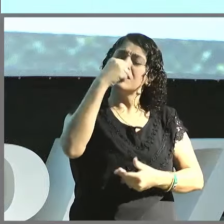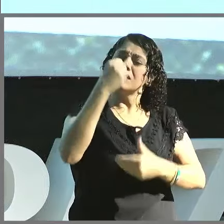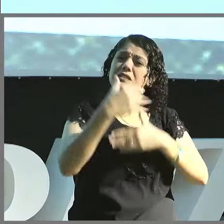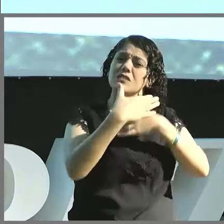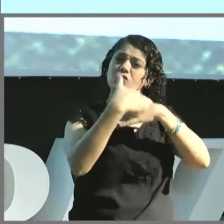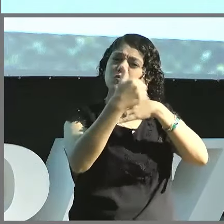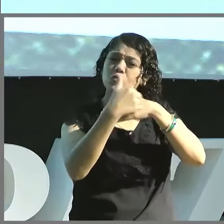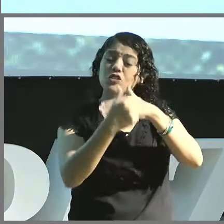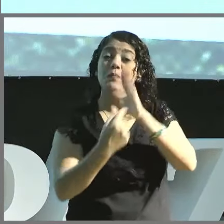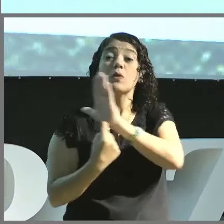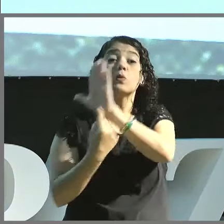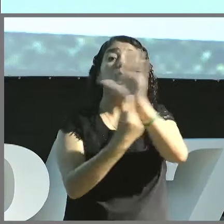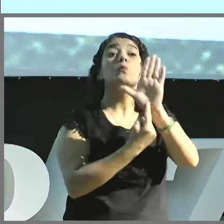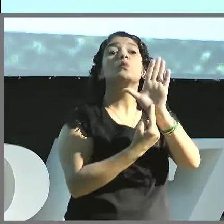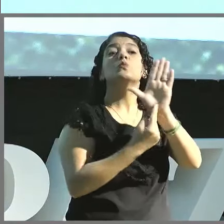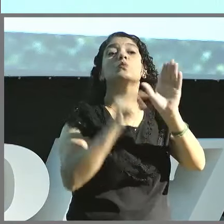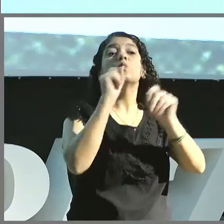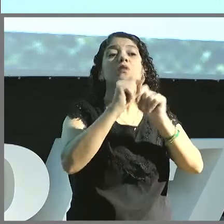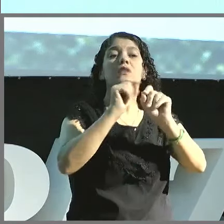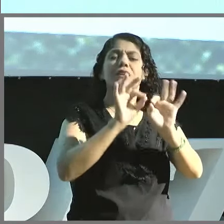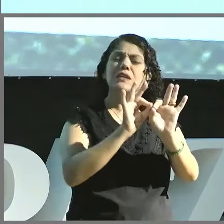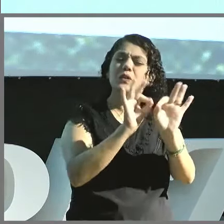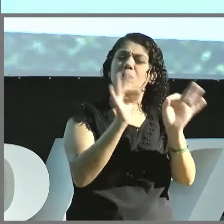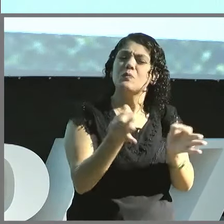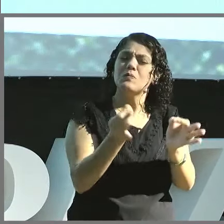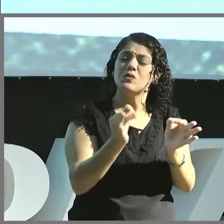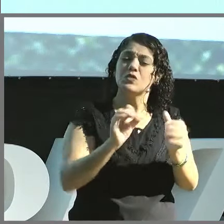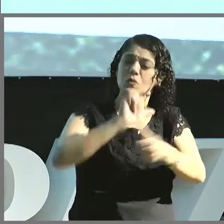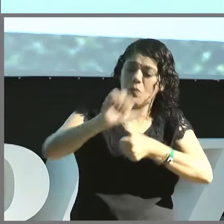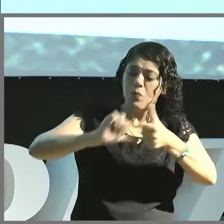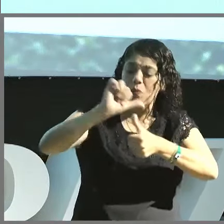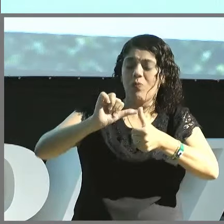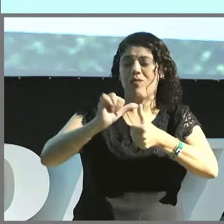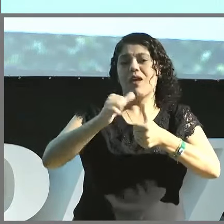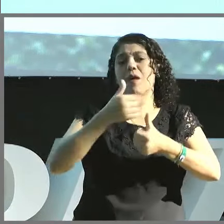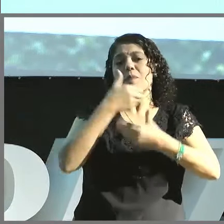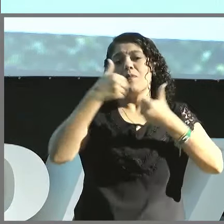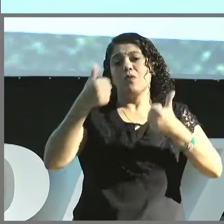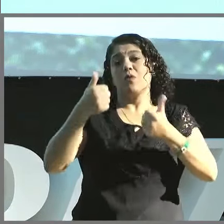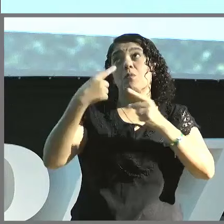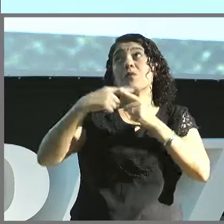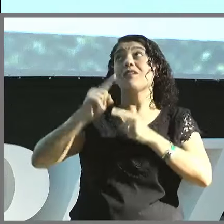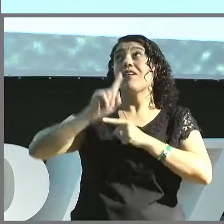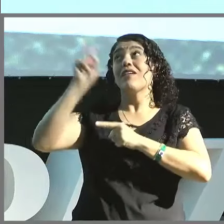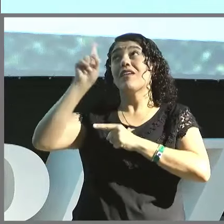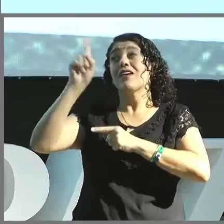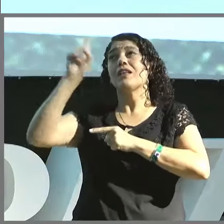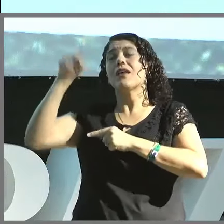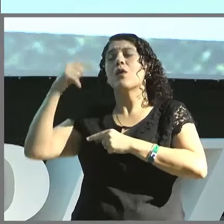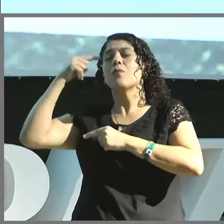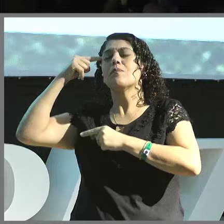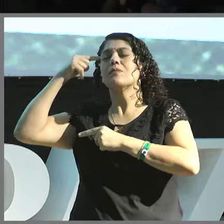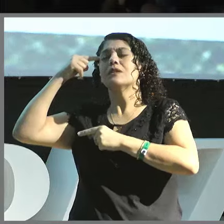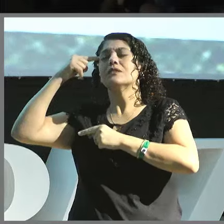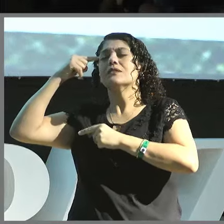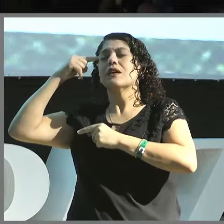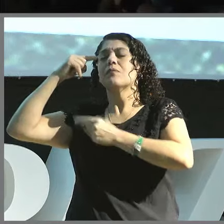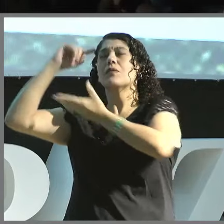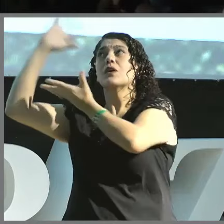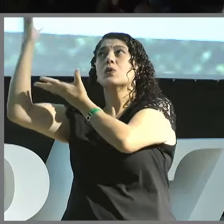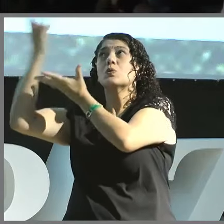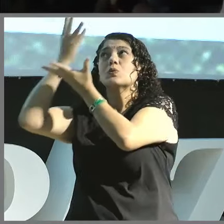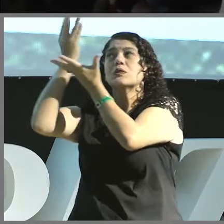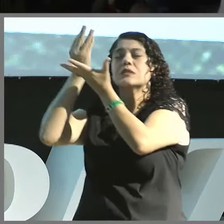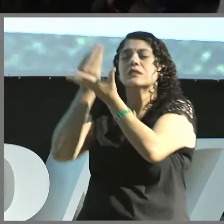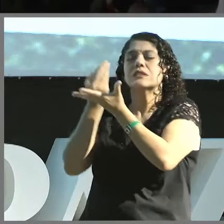humildade, a nos apequenar, para que Ele, através do pensamento espírita, possa